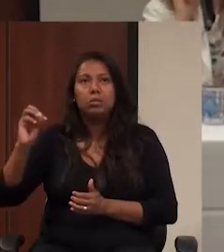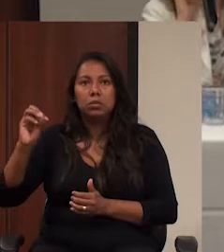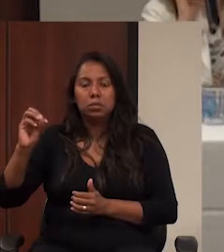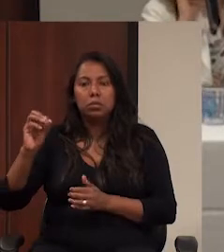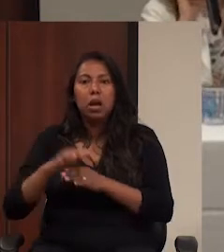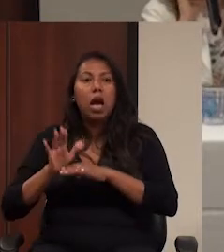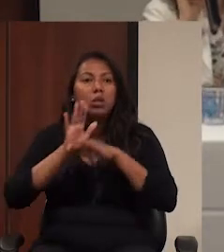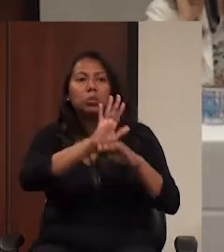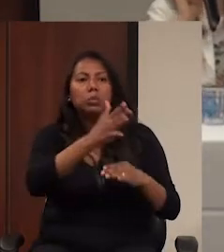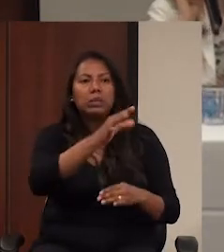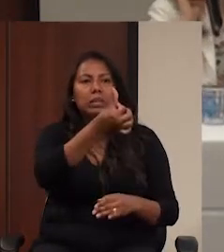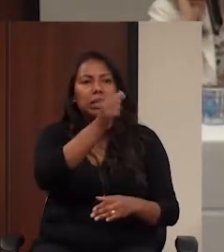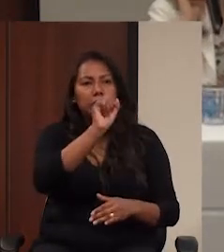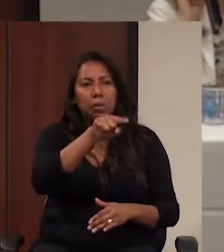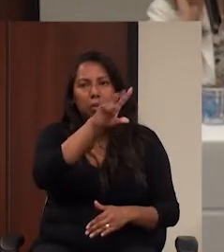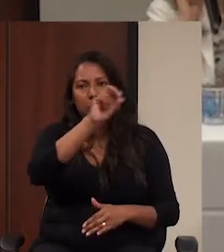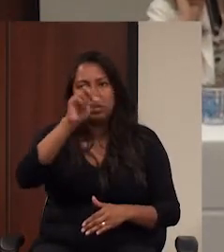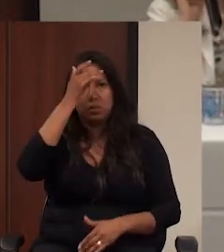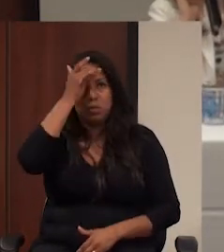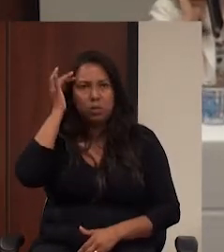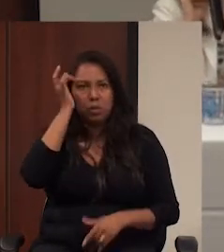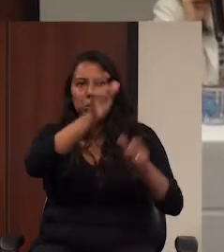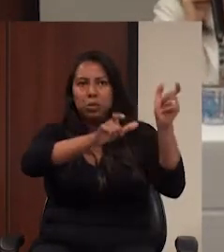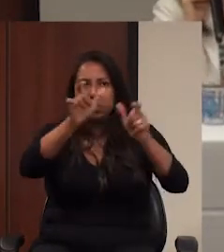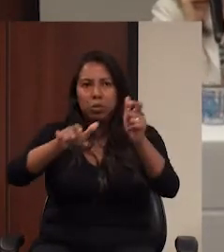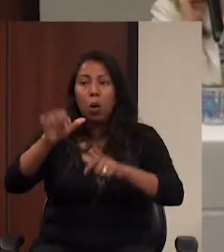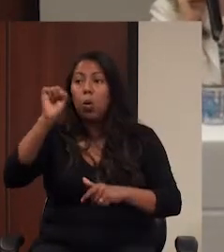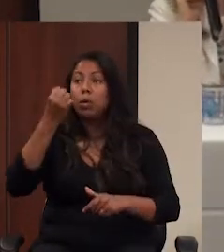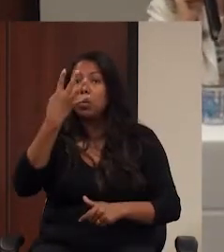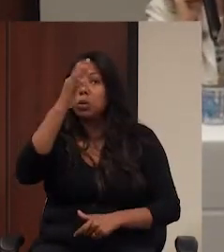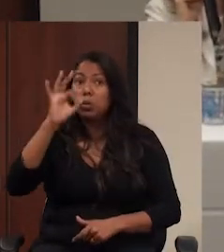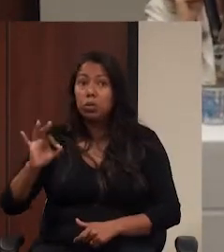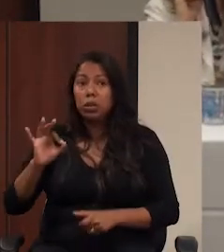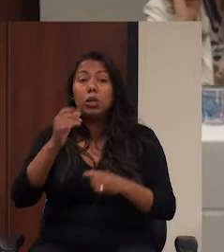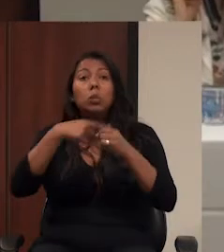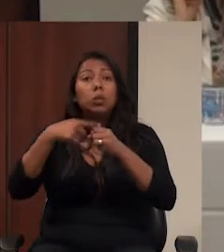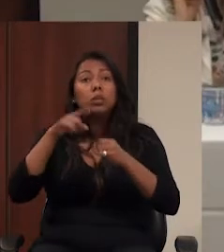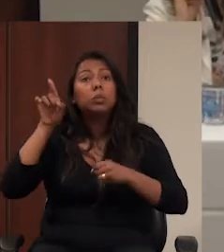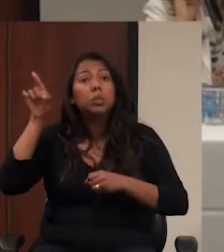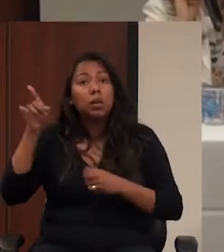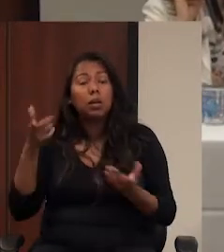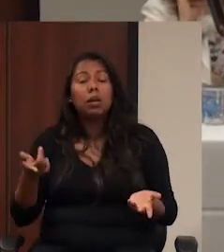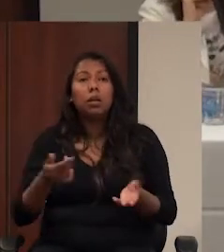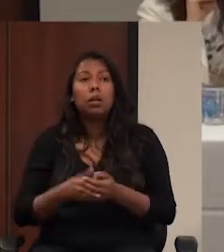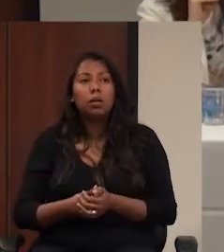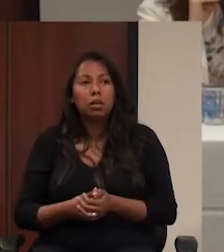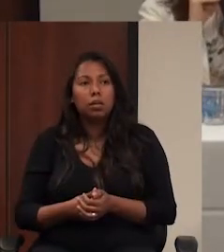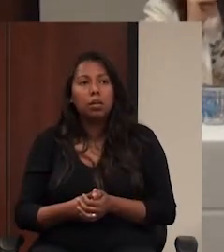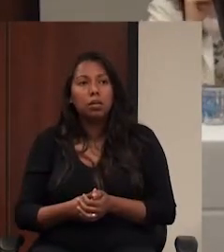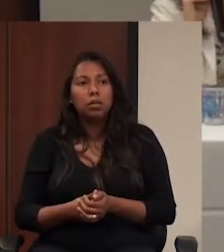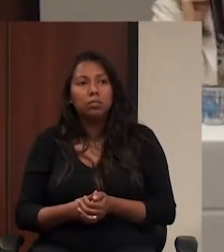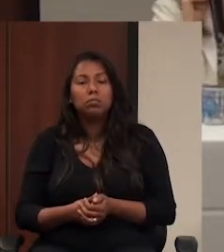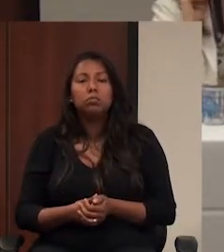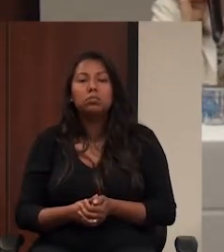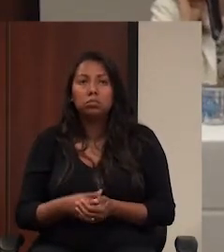atendem cerca de 6.500 pessoas. 84% dos municípios na Suécia incluíram a figura dos